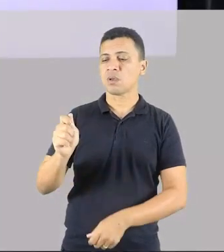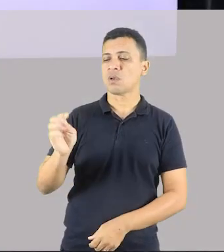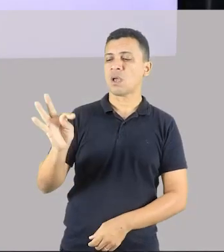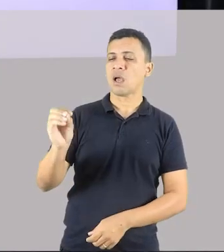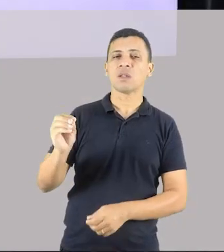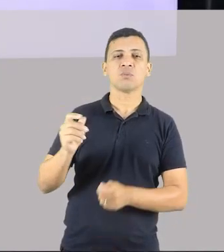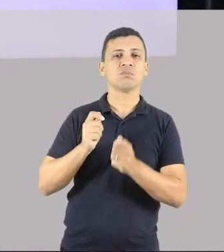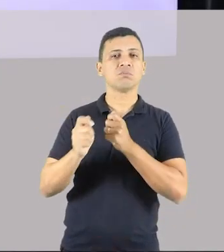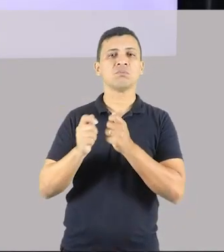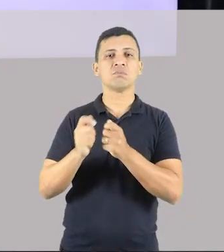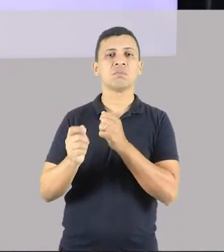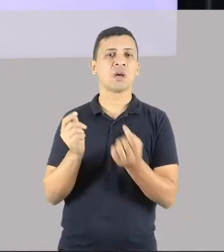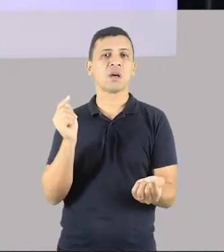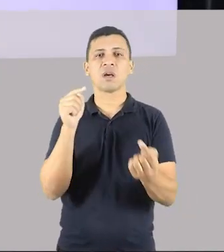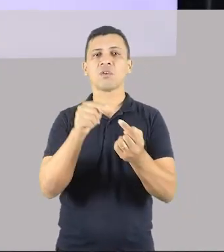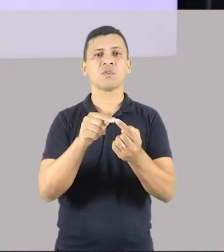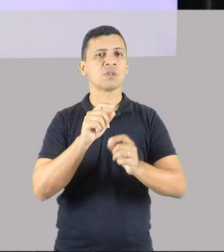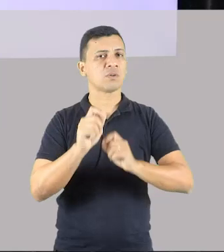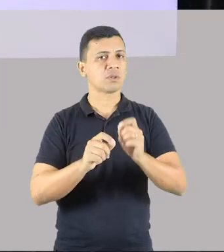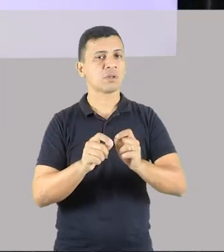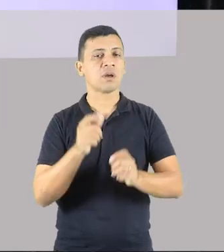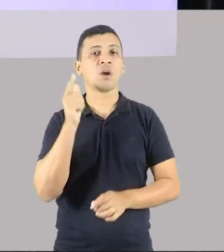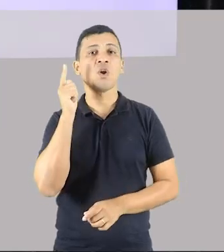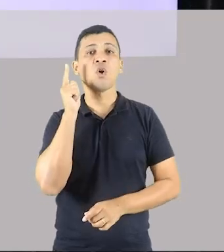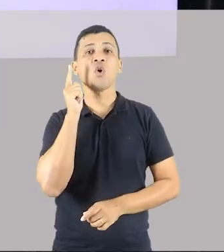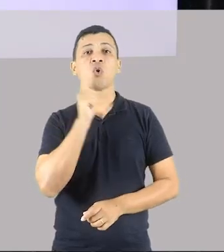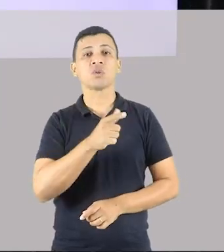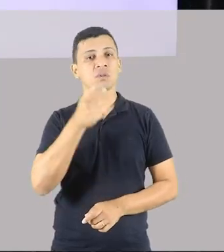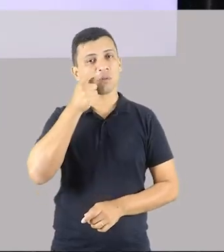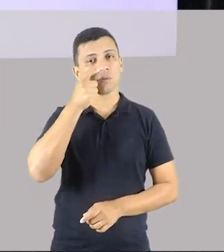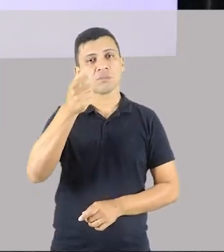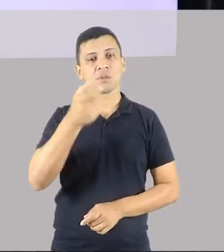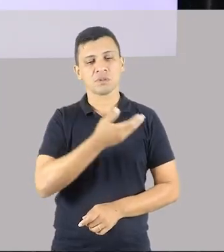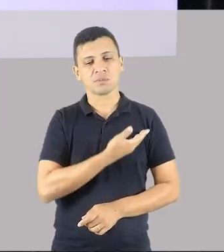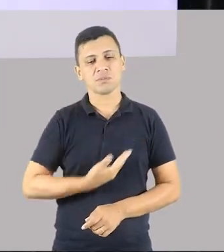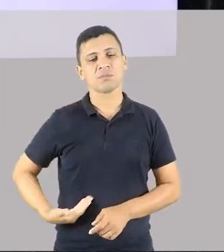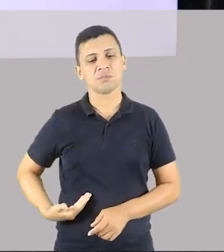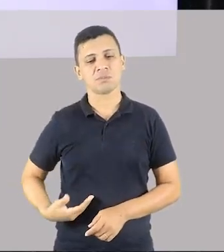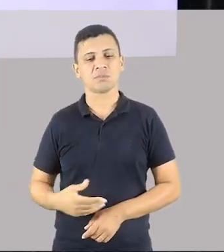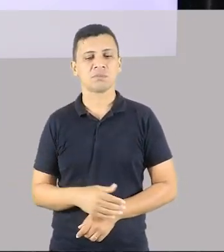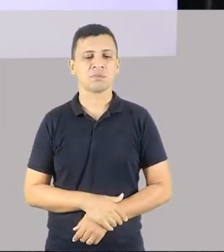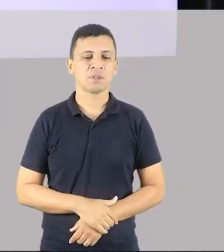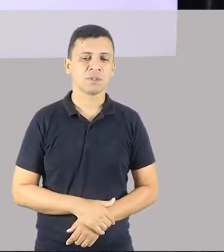administrativo, terá por finalidade garantir o atingimento do interesse público.